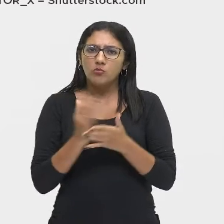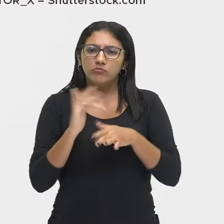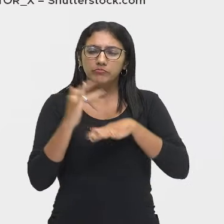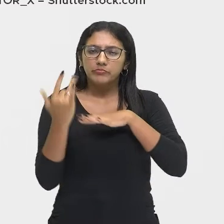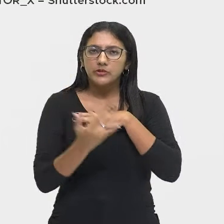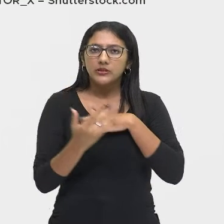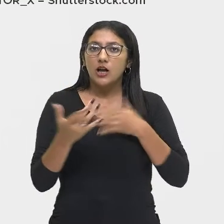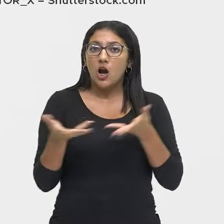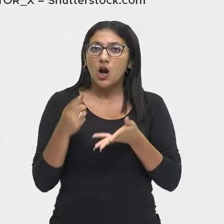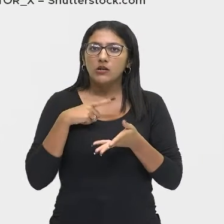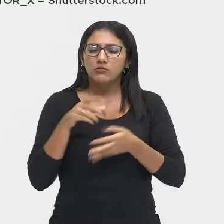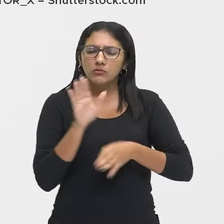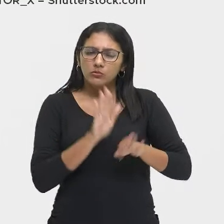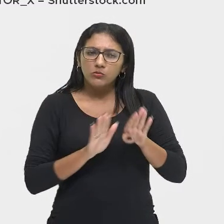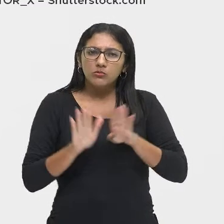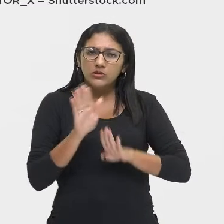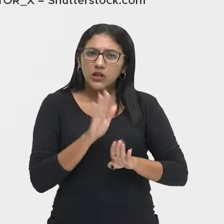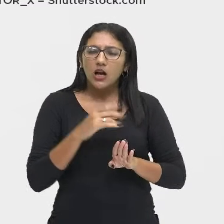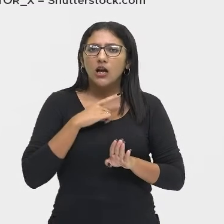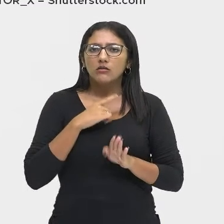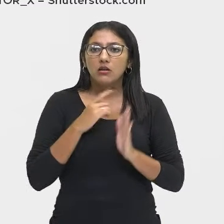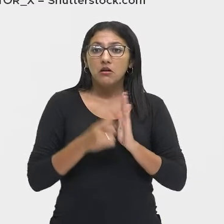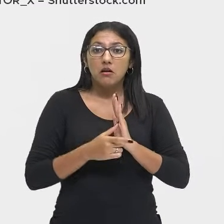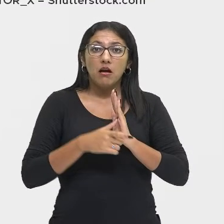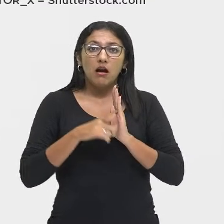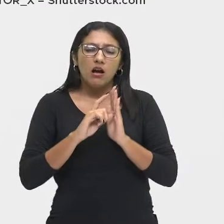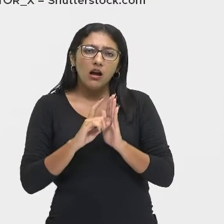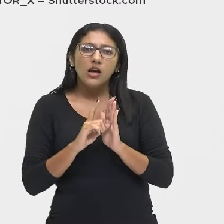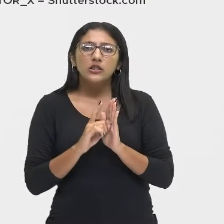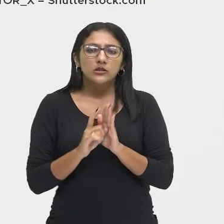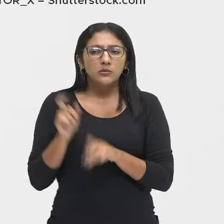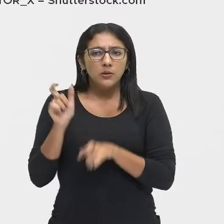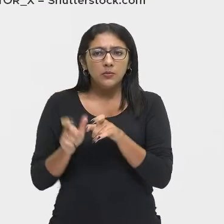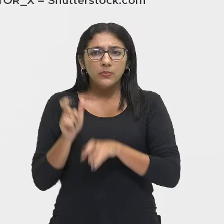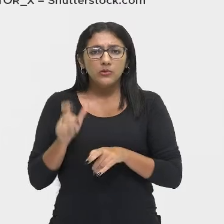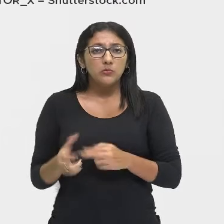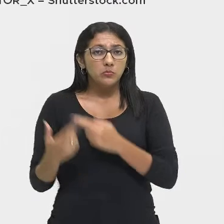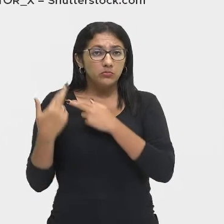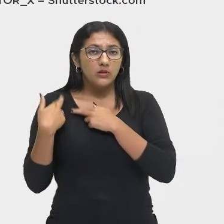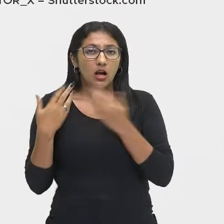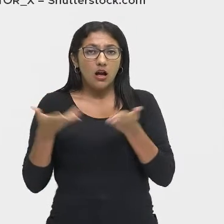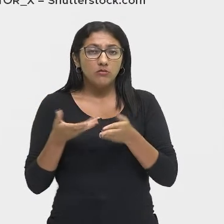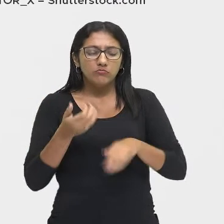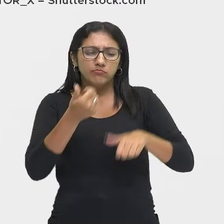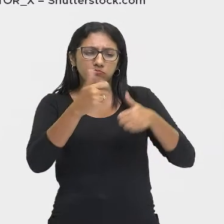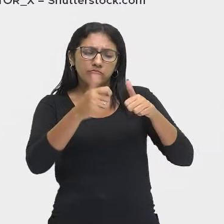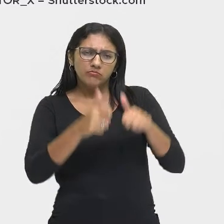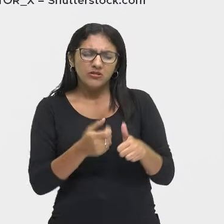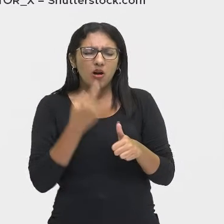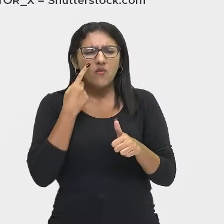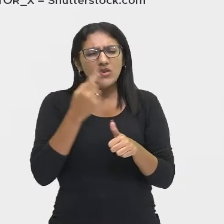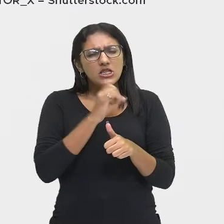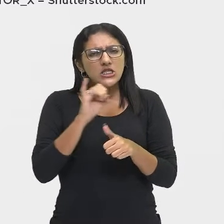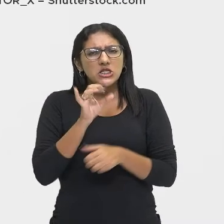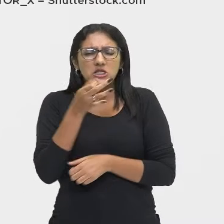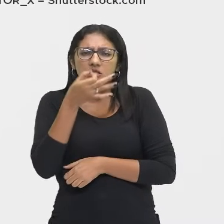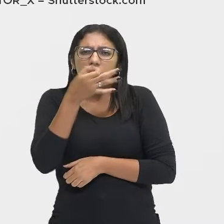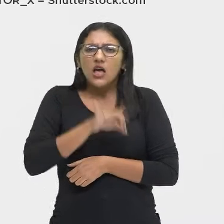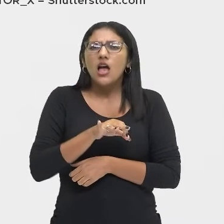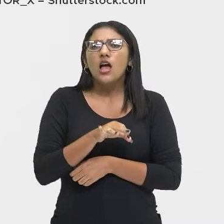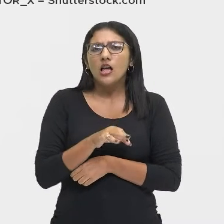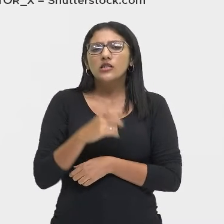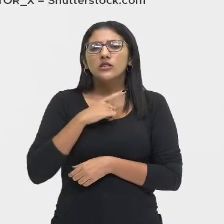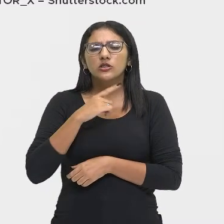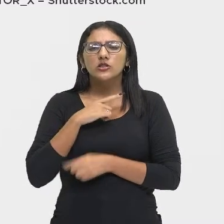tomando cuidado, estão colocando pessoas para, antes de bloquear, dar uma olhadinha para ver se realmente aquilo